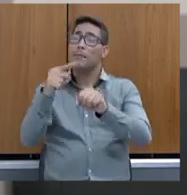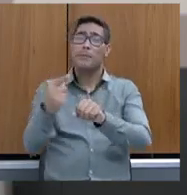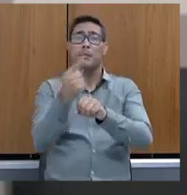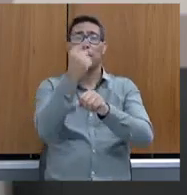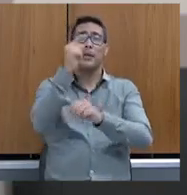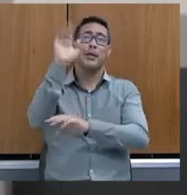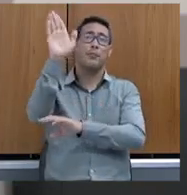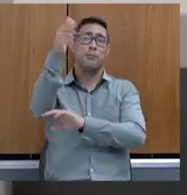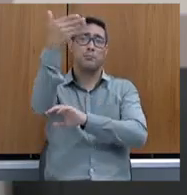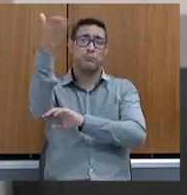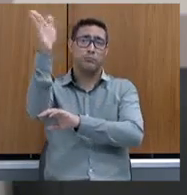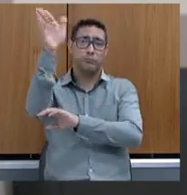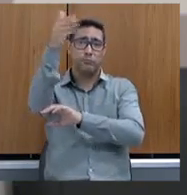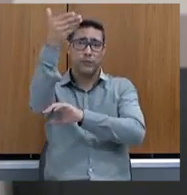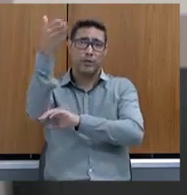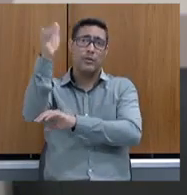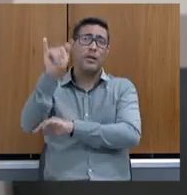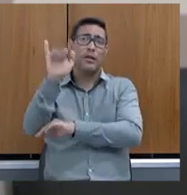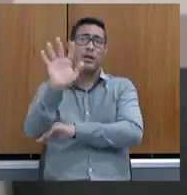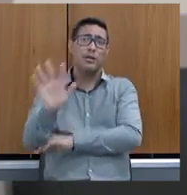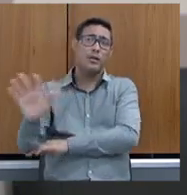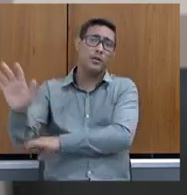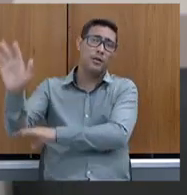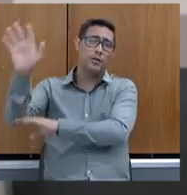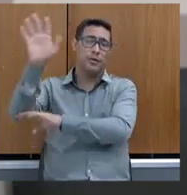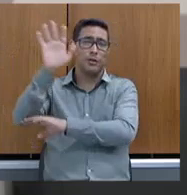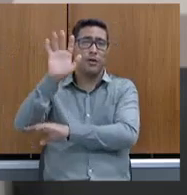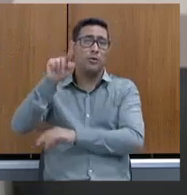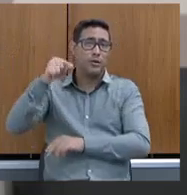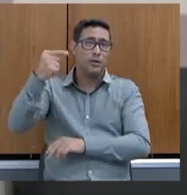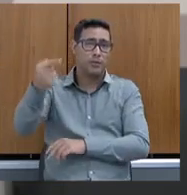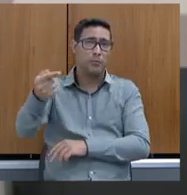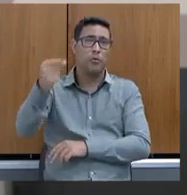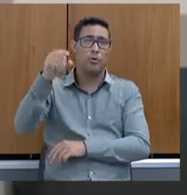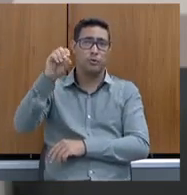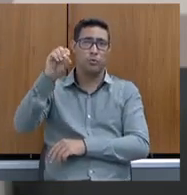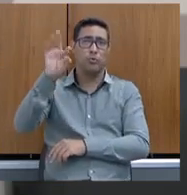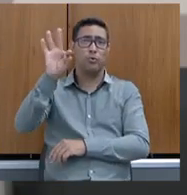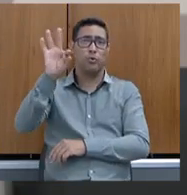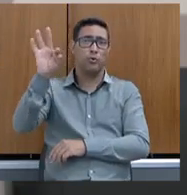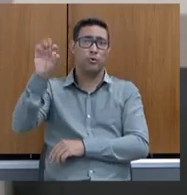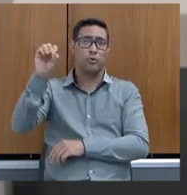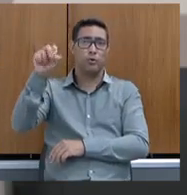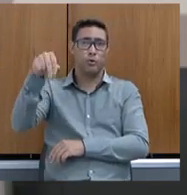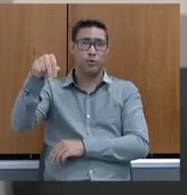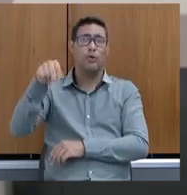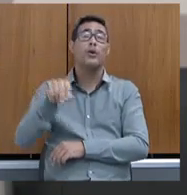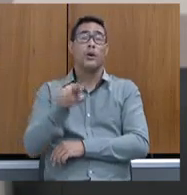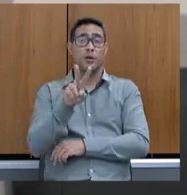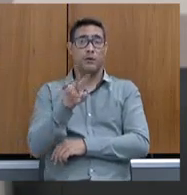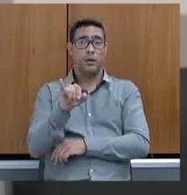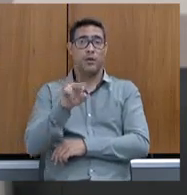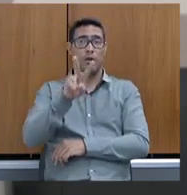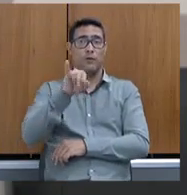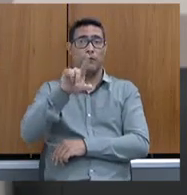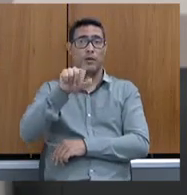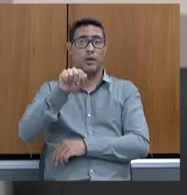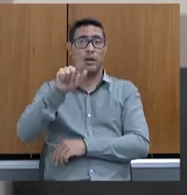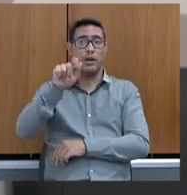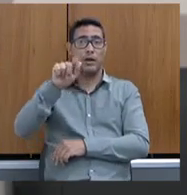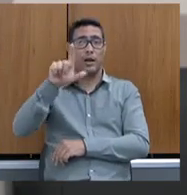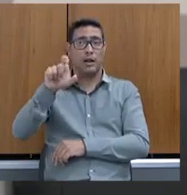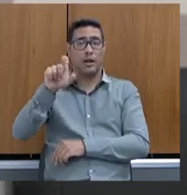internacional é depois do Otton que nós temos própria É possivelmente será o Vila Galé em Ouro Preto